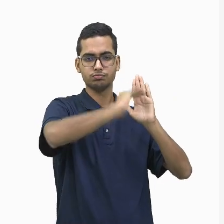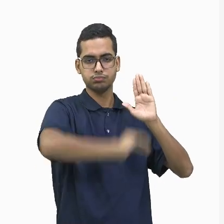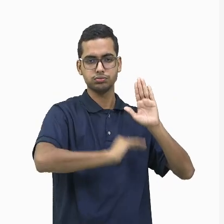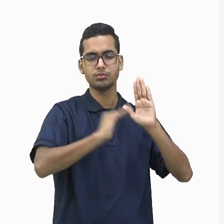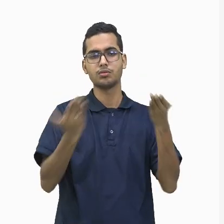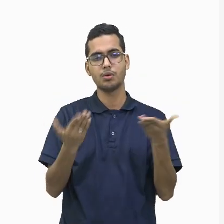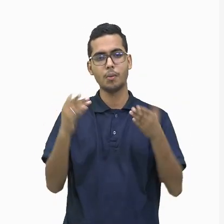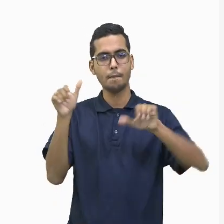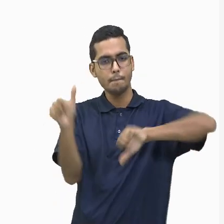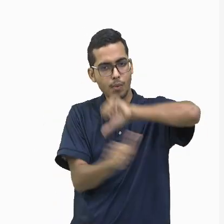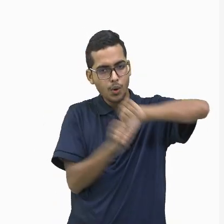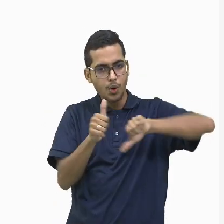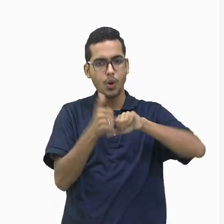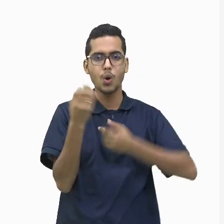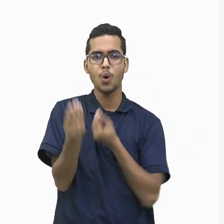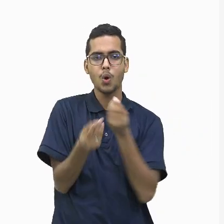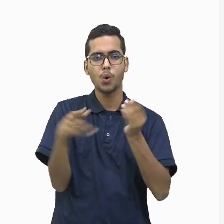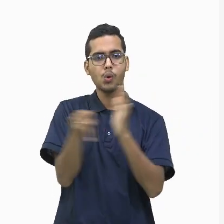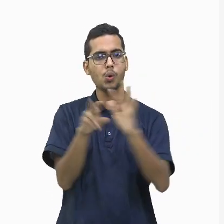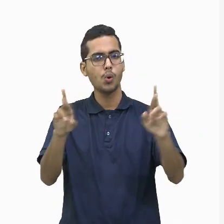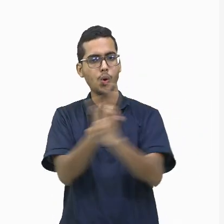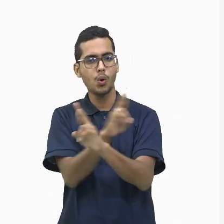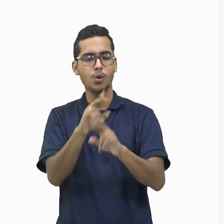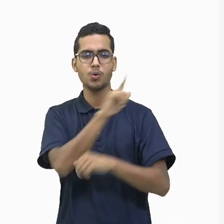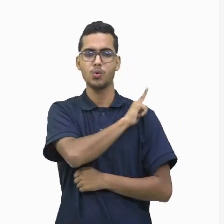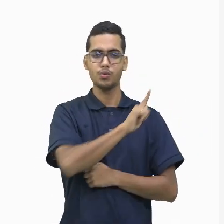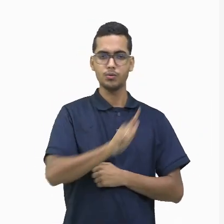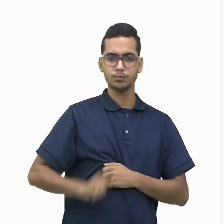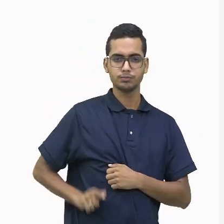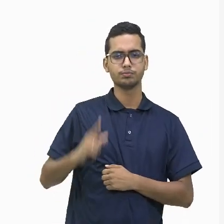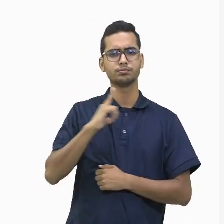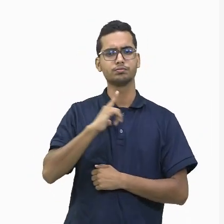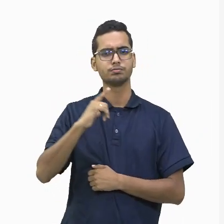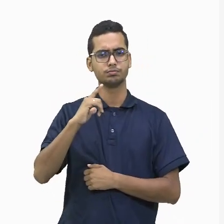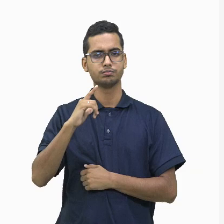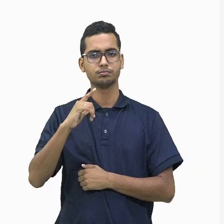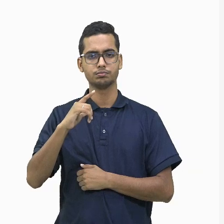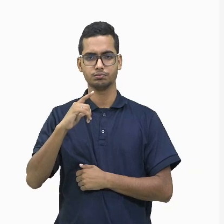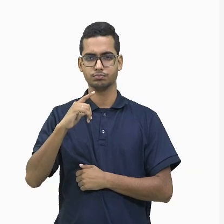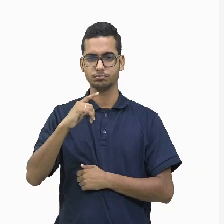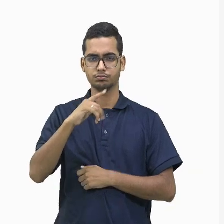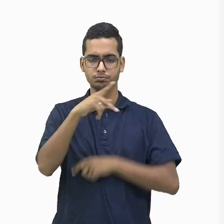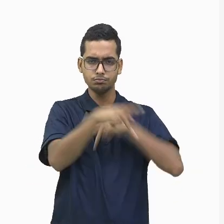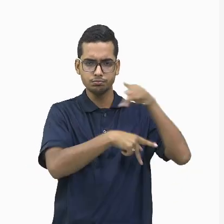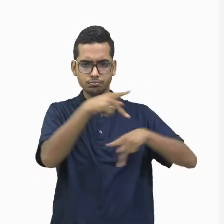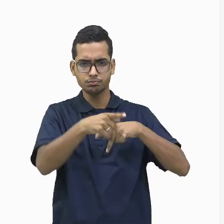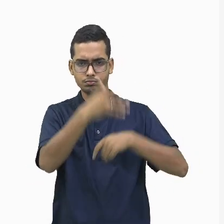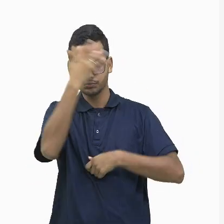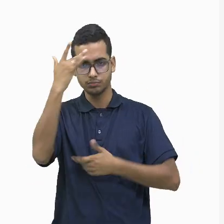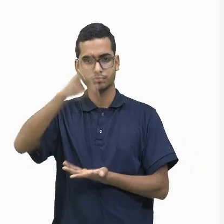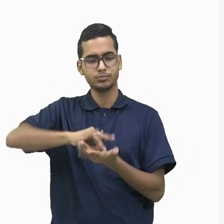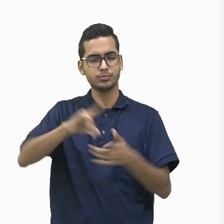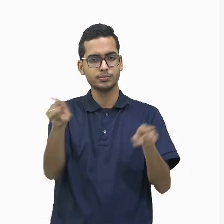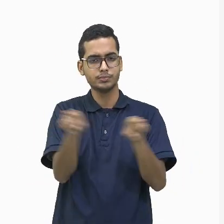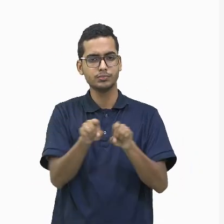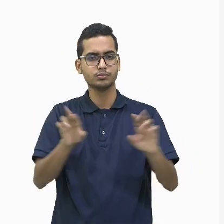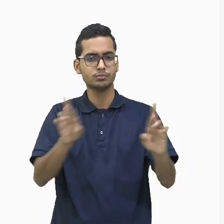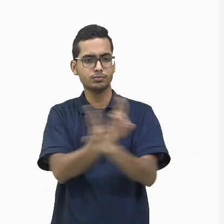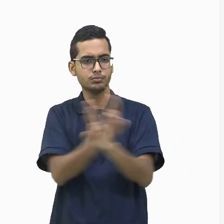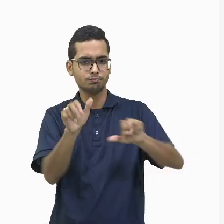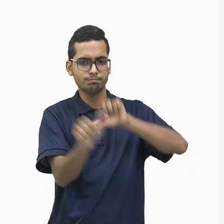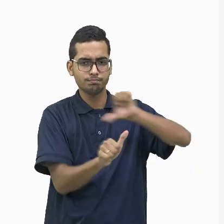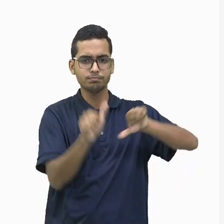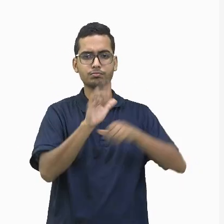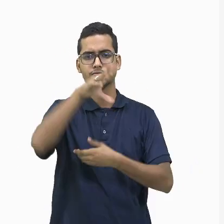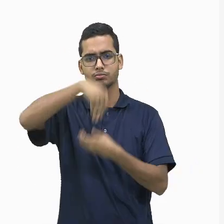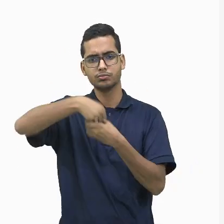redefinindo completamente as relações entre quem governa e quem era governado. E dentro